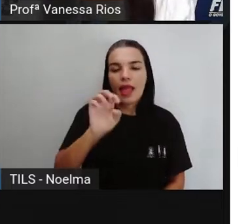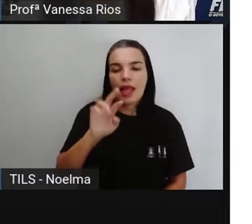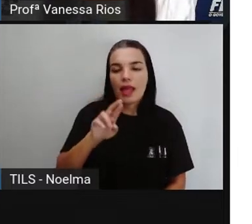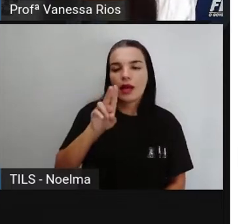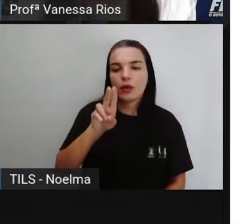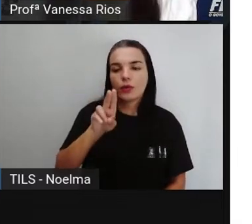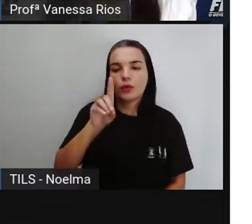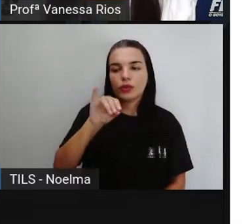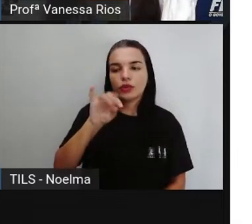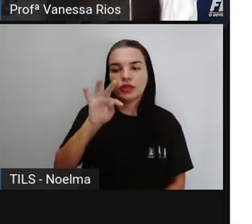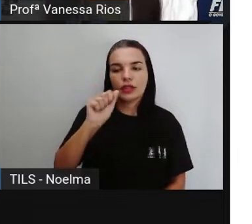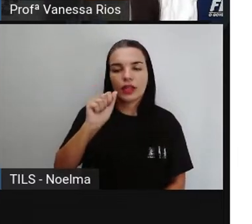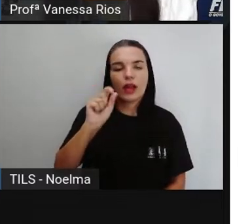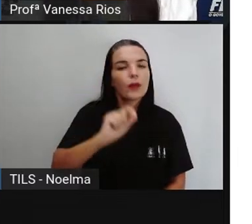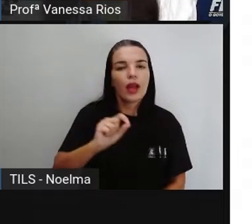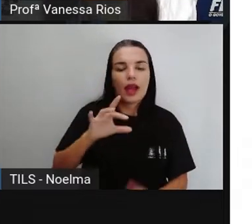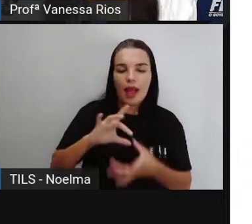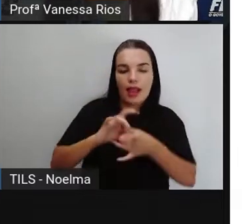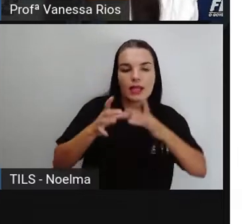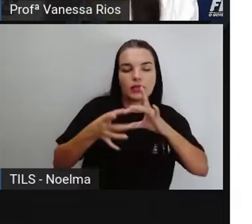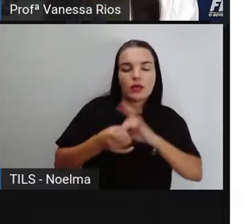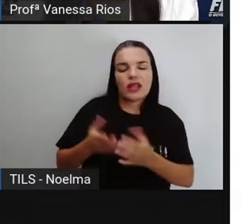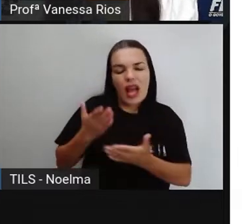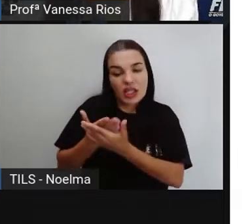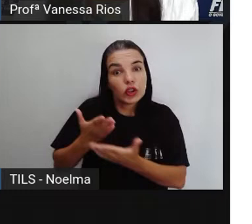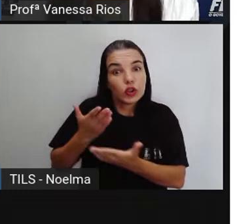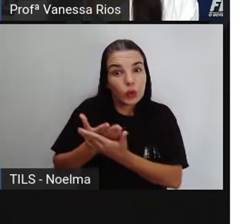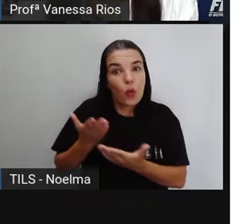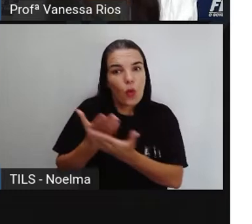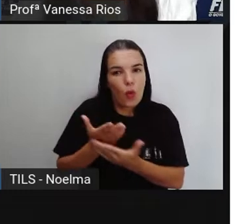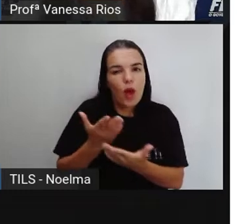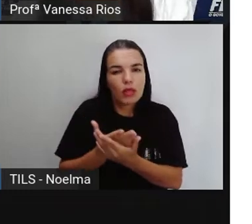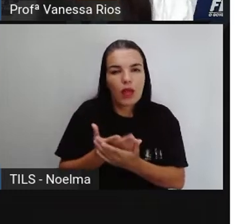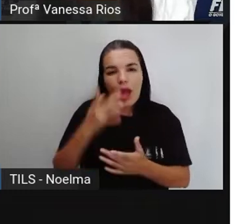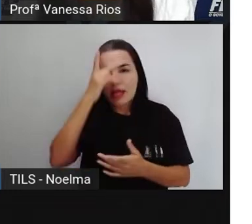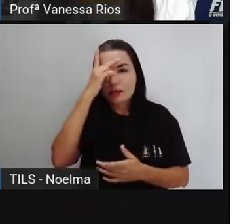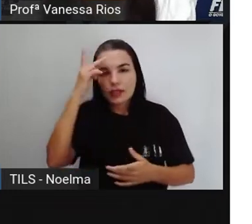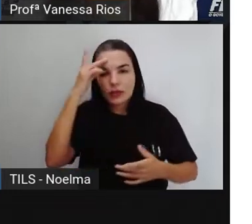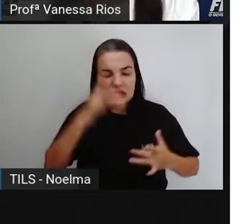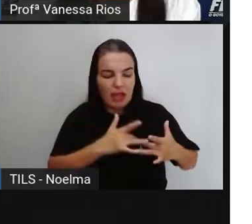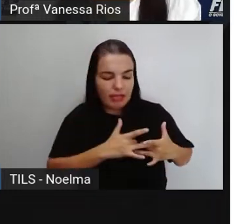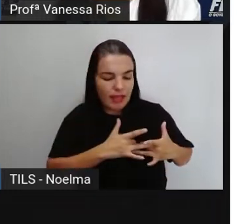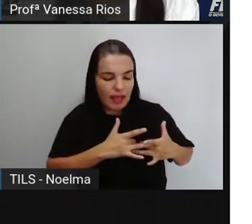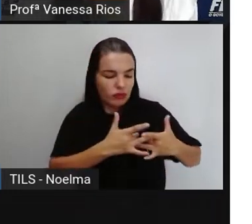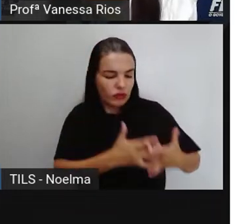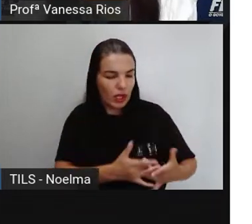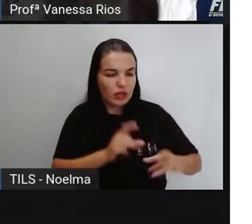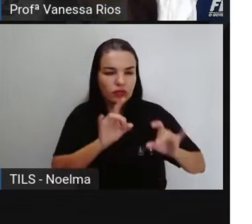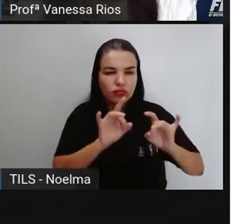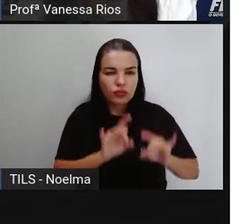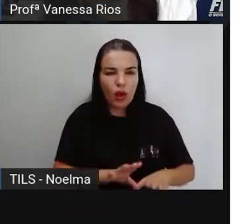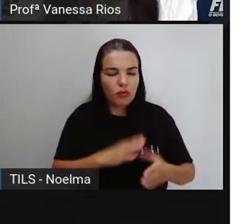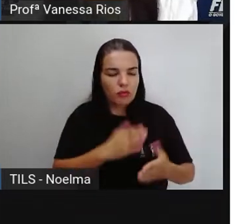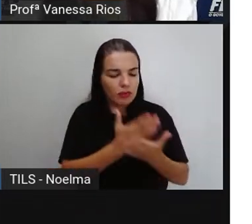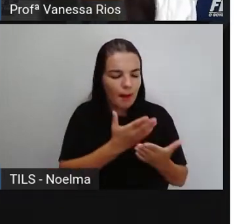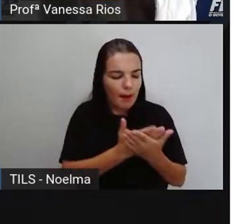relacionadas aos estudos, relacionadas às pessoas que se dedicam, né, a determinada